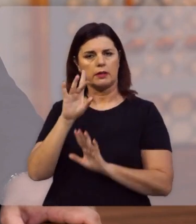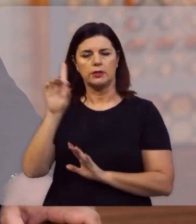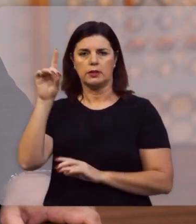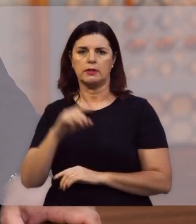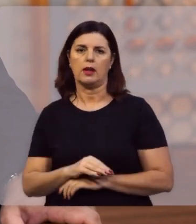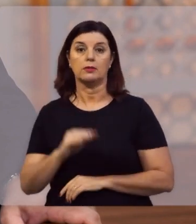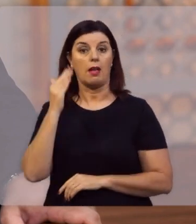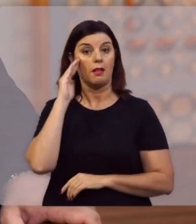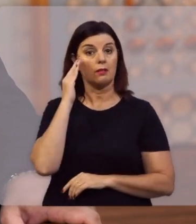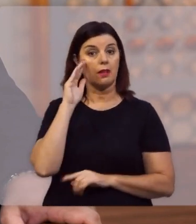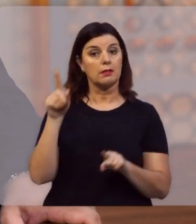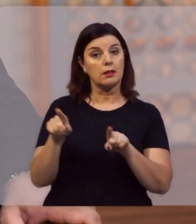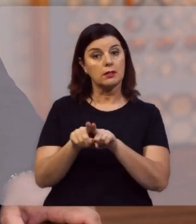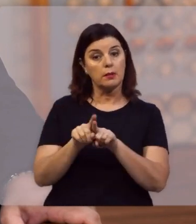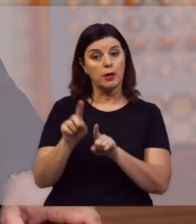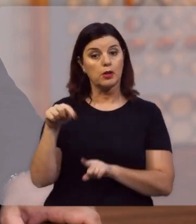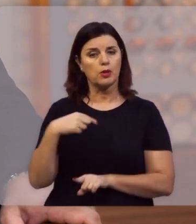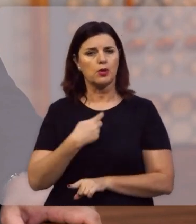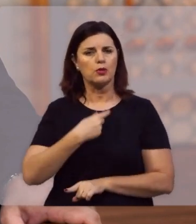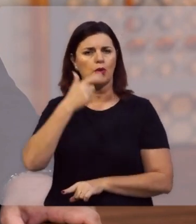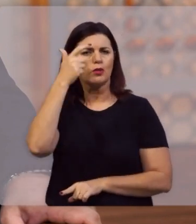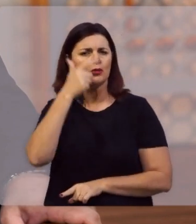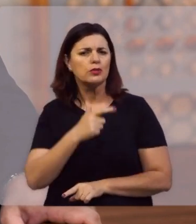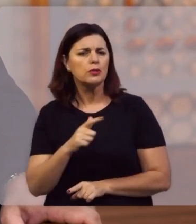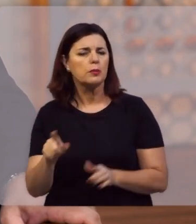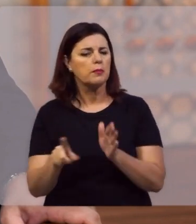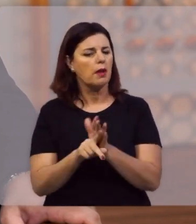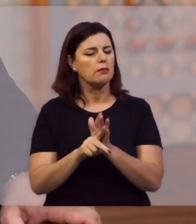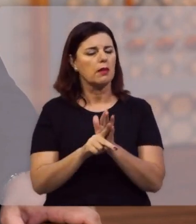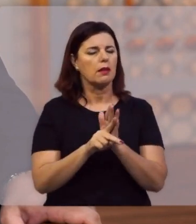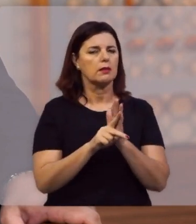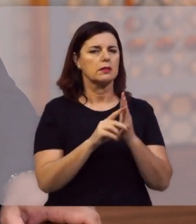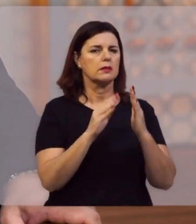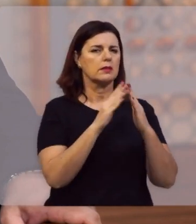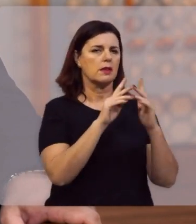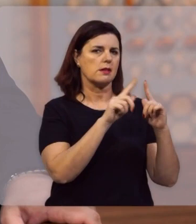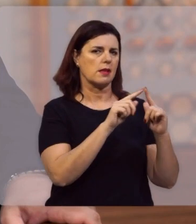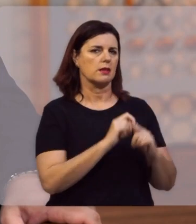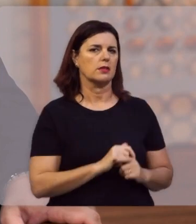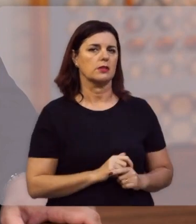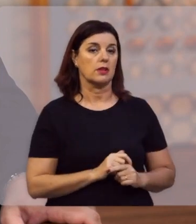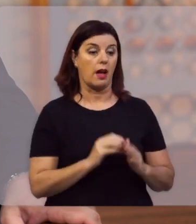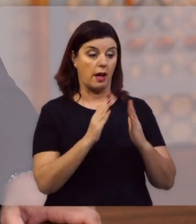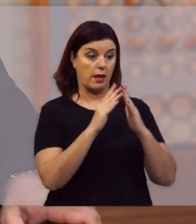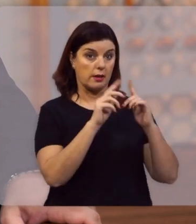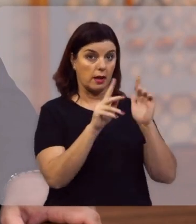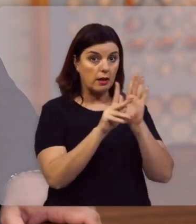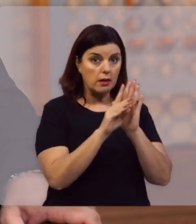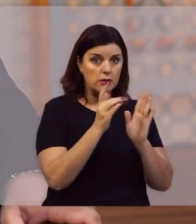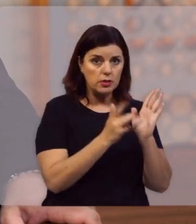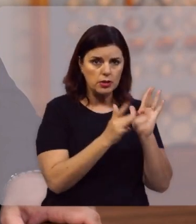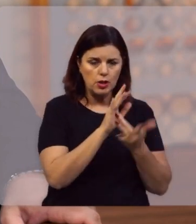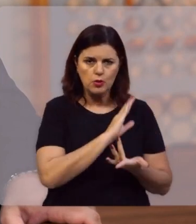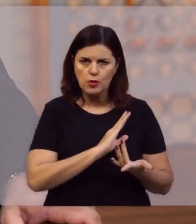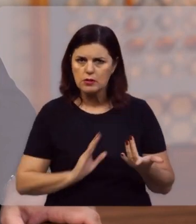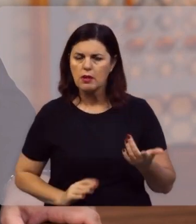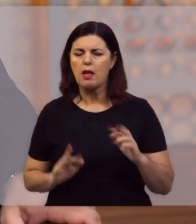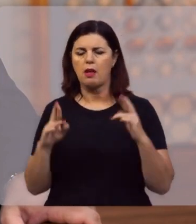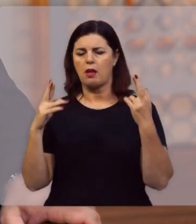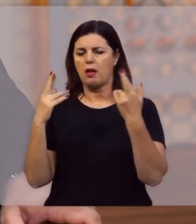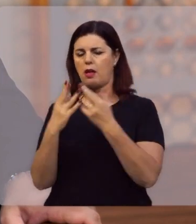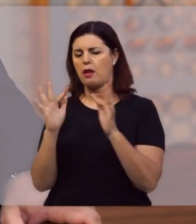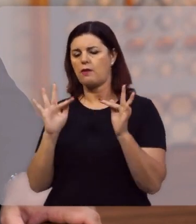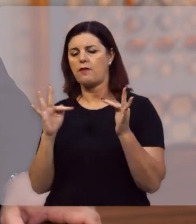que o nosso estado não é a igreja a Igreja de Cristo Jesus é o seu reino a sua família